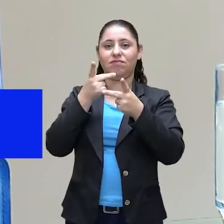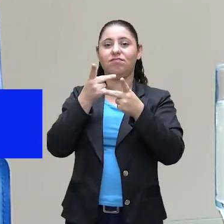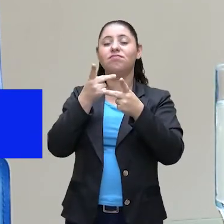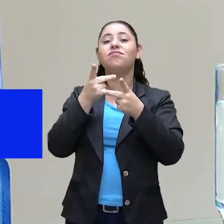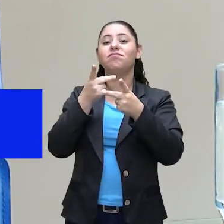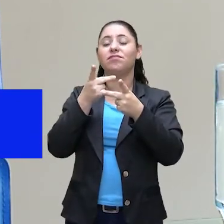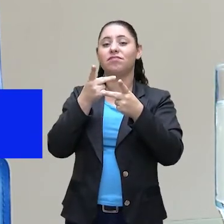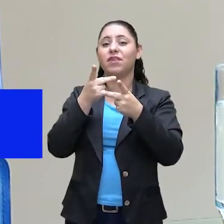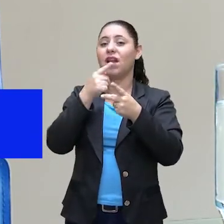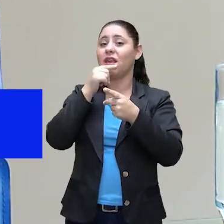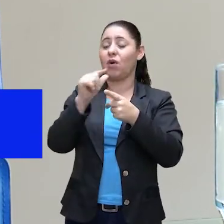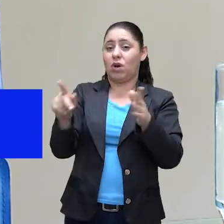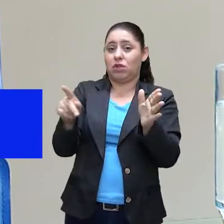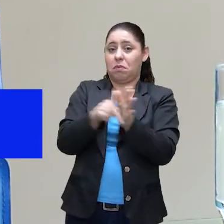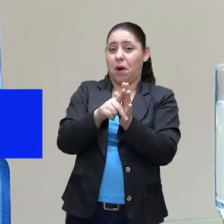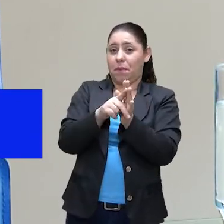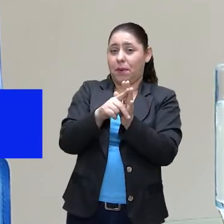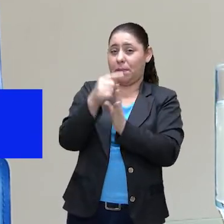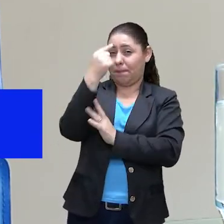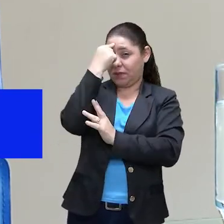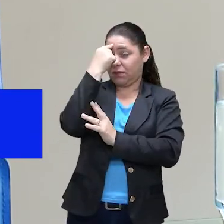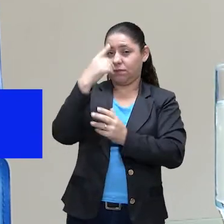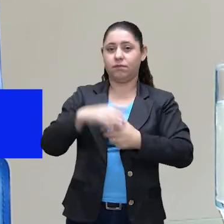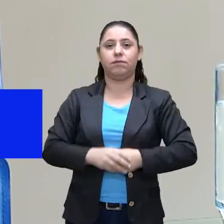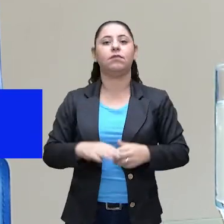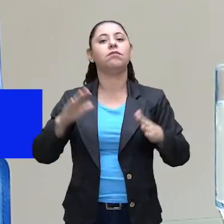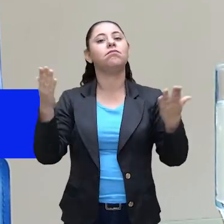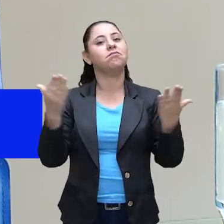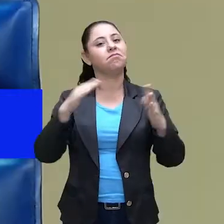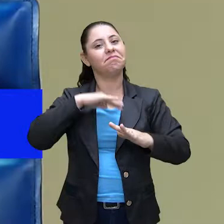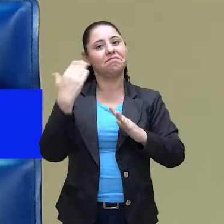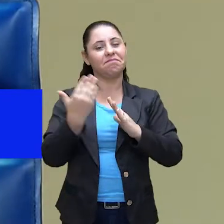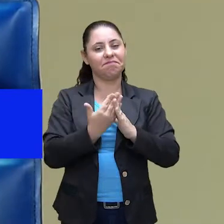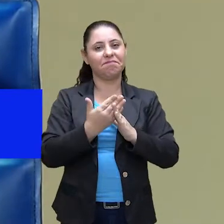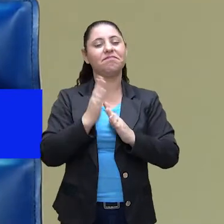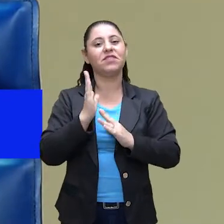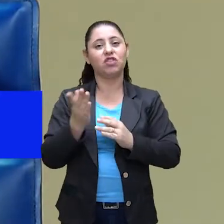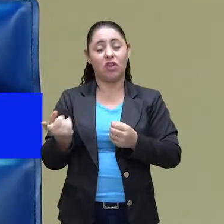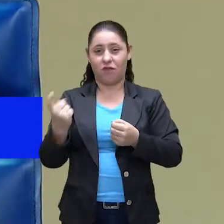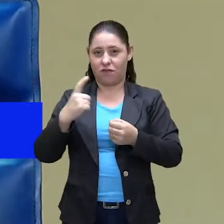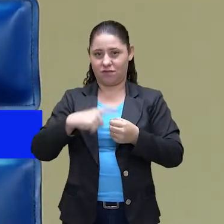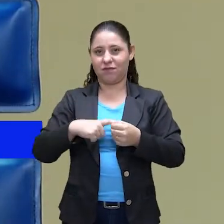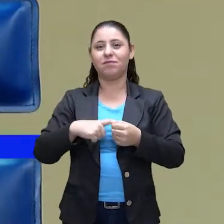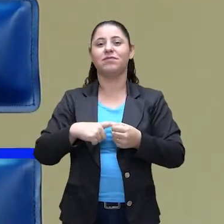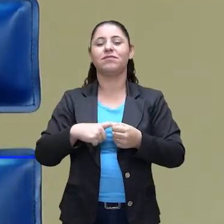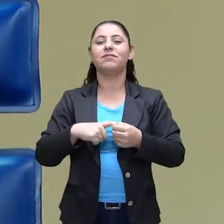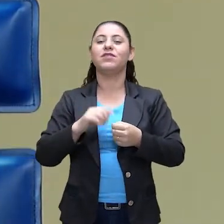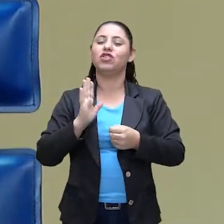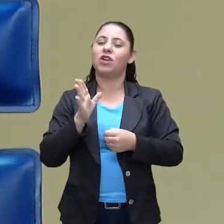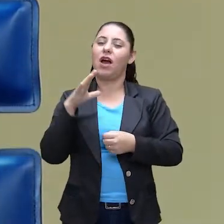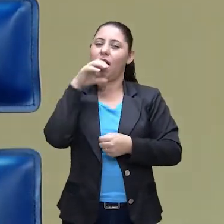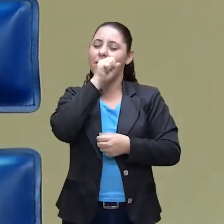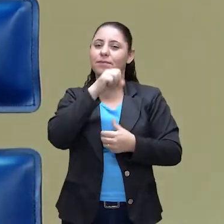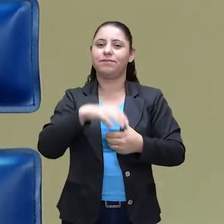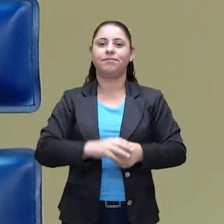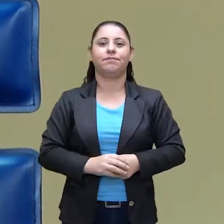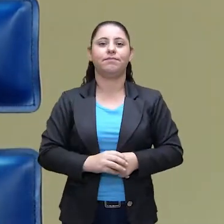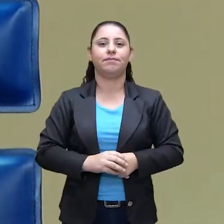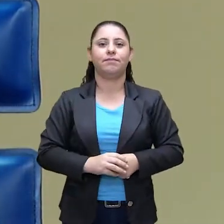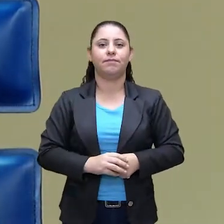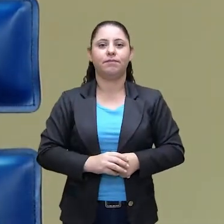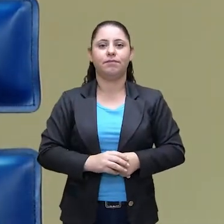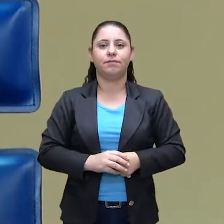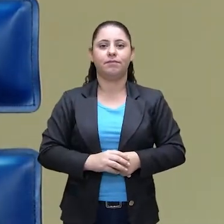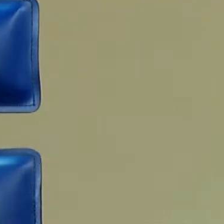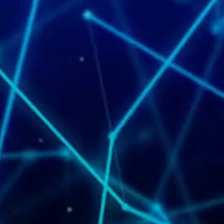menos expressar uma linguagem simbológica do pensamento. Nós vamos para um breve intervalo, fique com a gente.